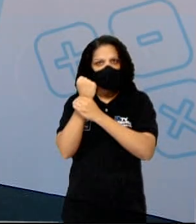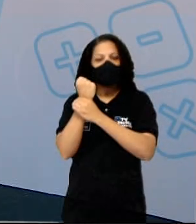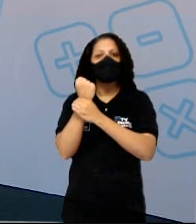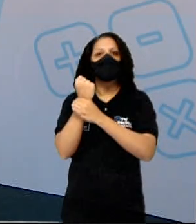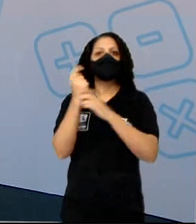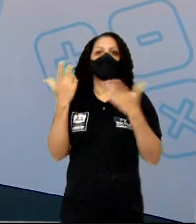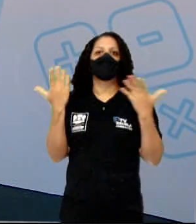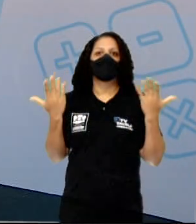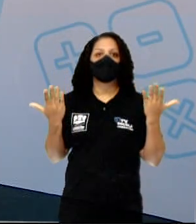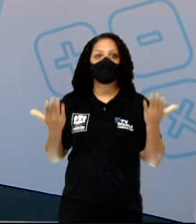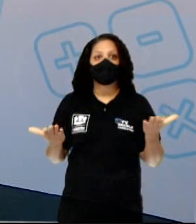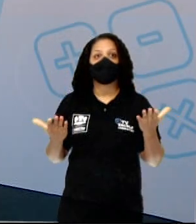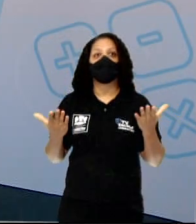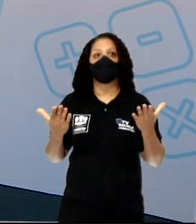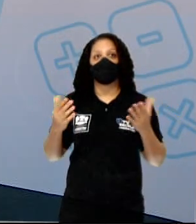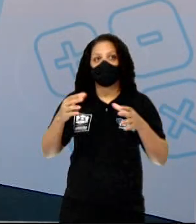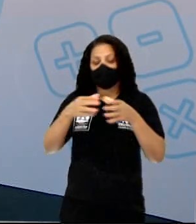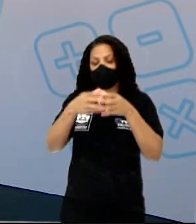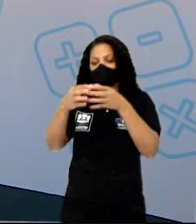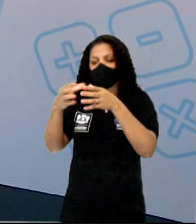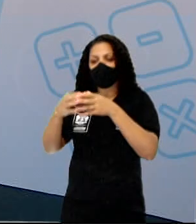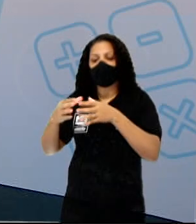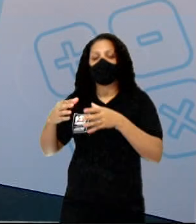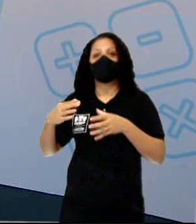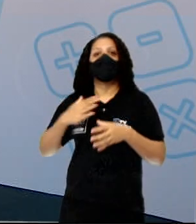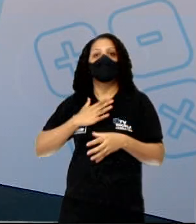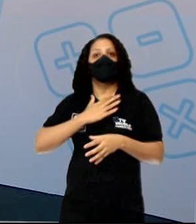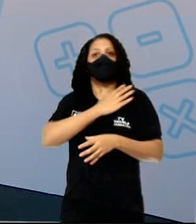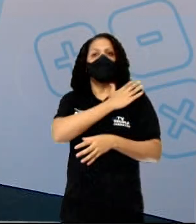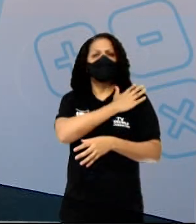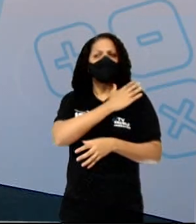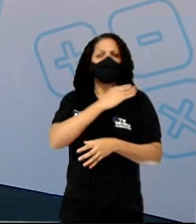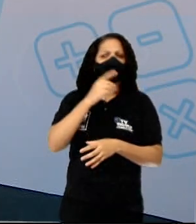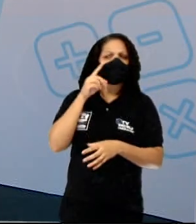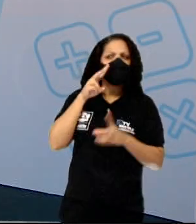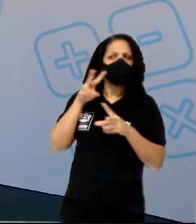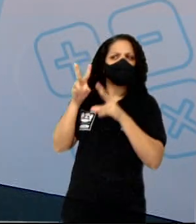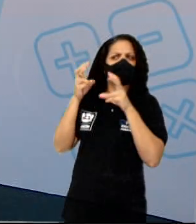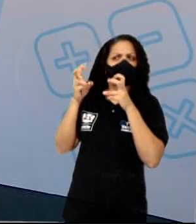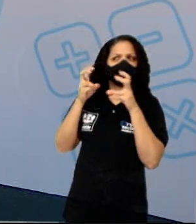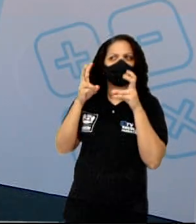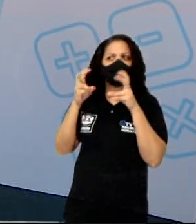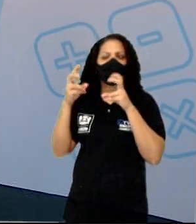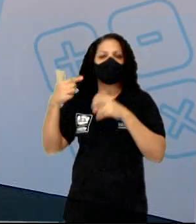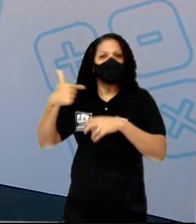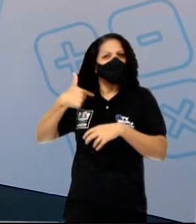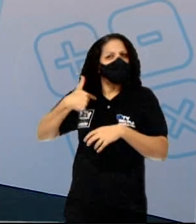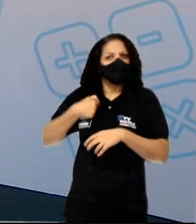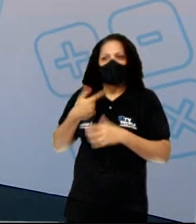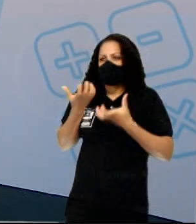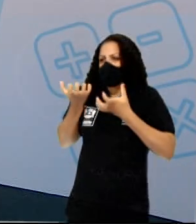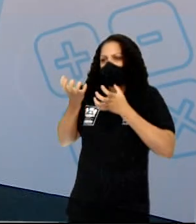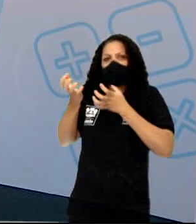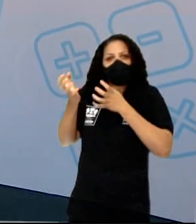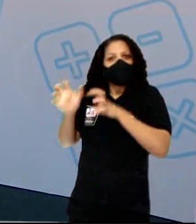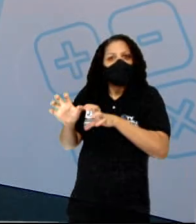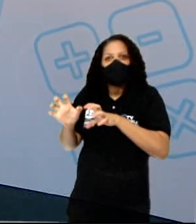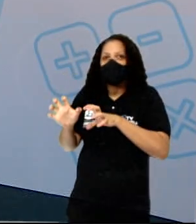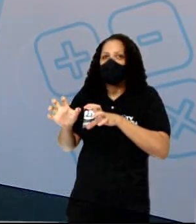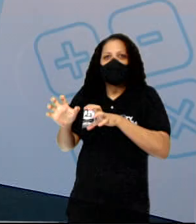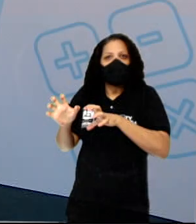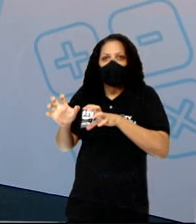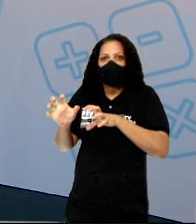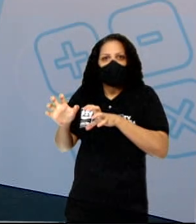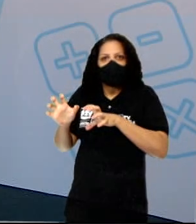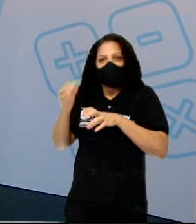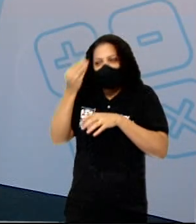do exército, percebendo que Vargas não queria largar o poder de jeito nenhum, vão forçar Vargas, então, a renunciar.